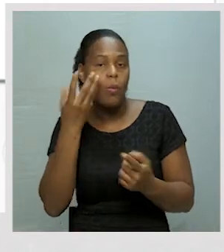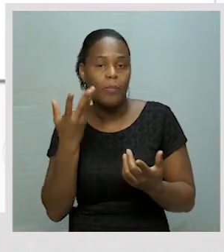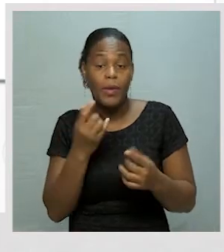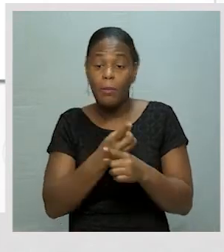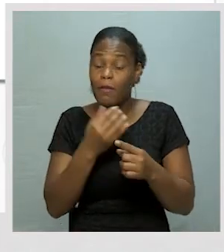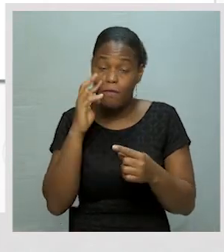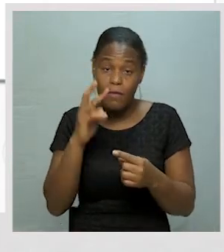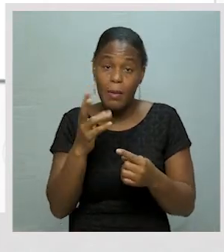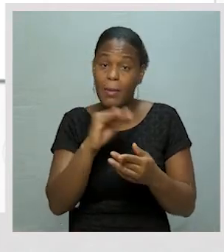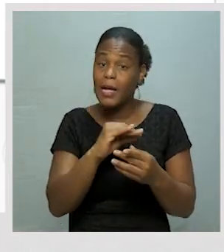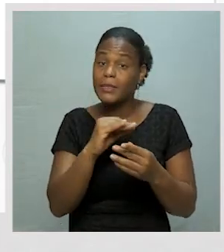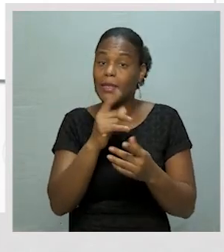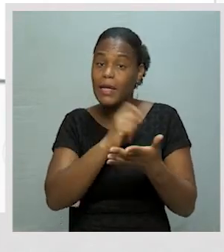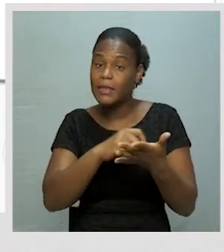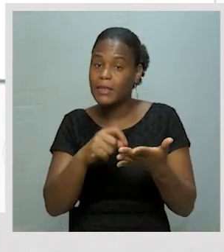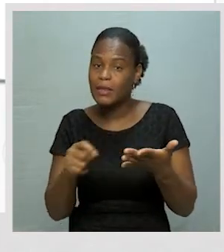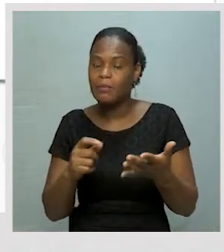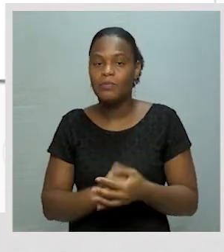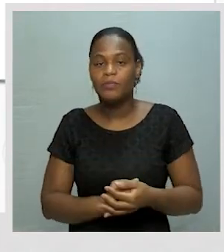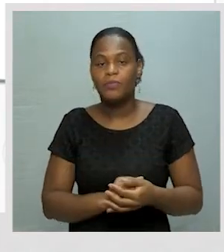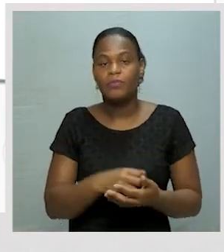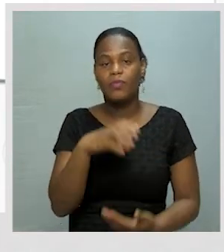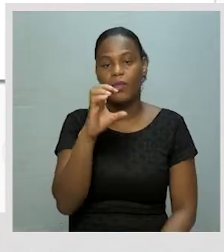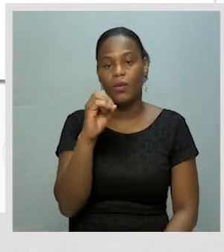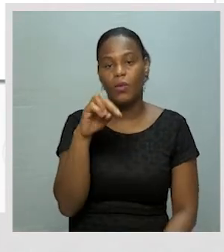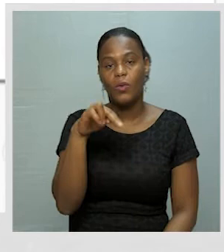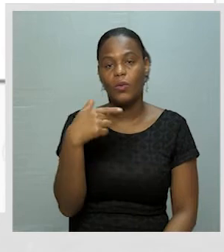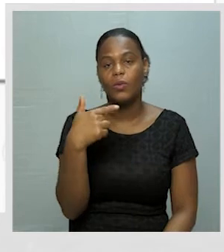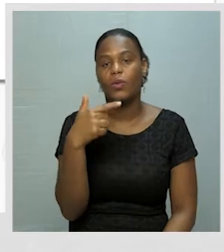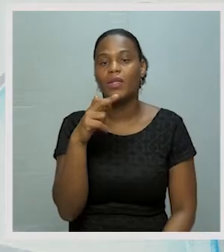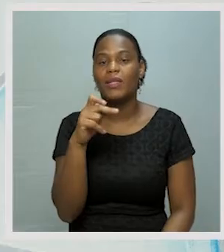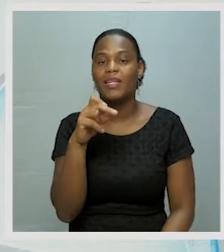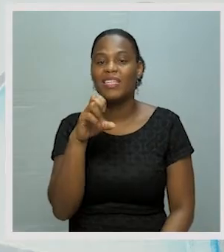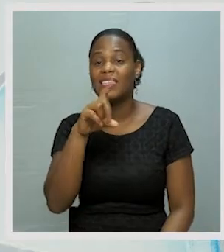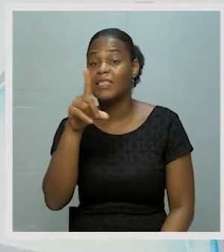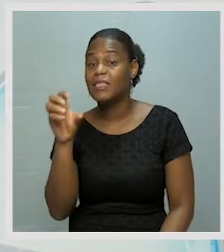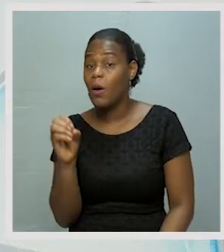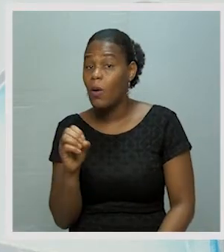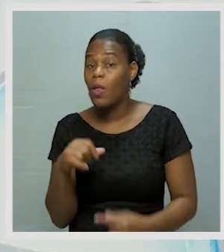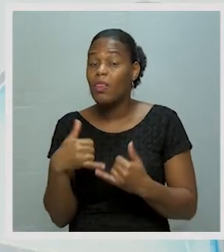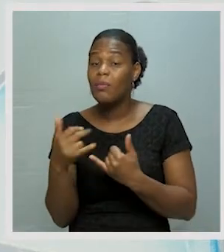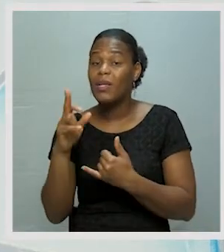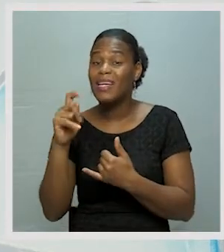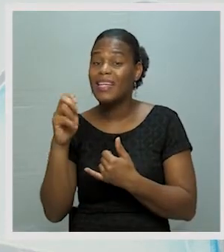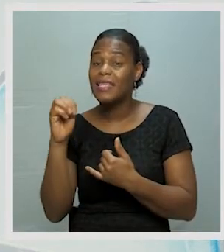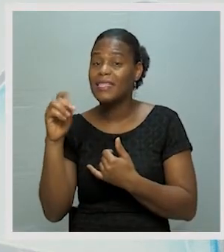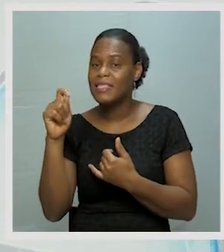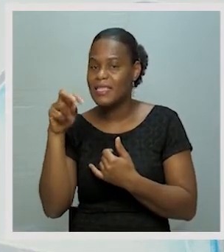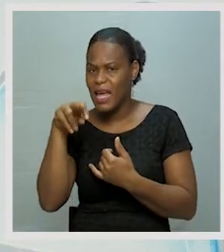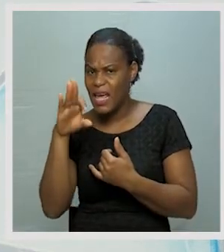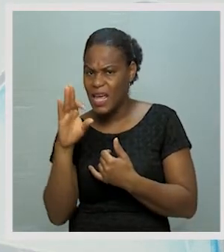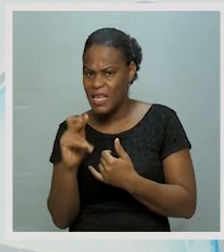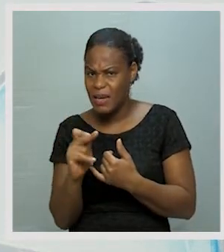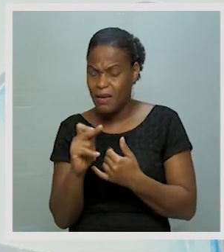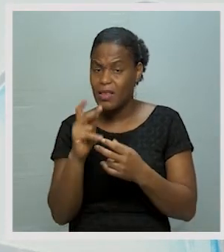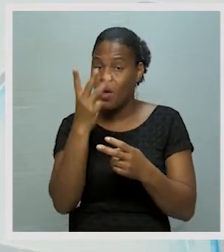a contração e, por último, temos a resenha. São esses 4 processos, por enquanto, vamos